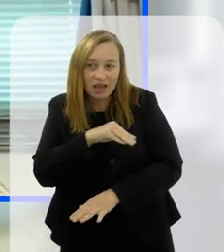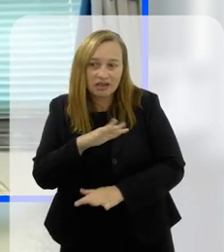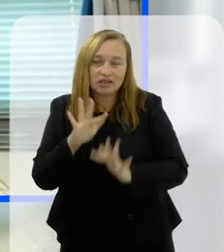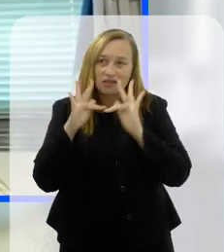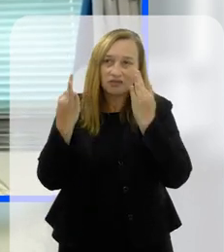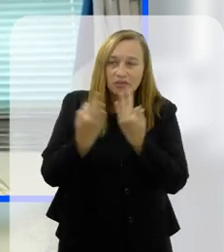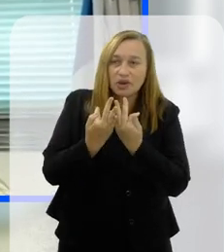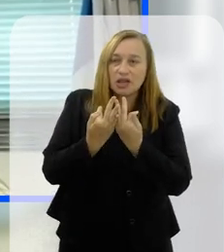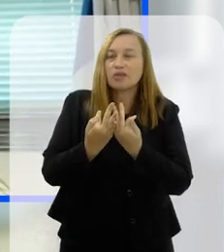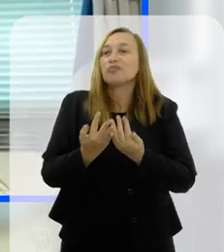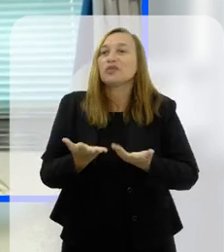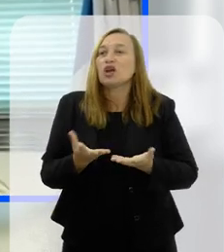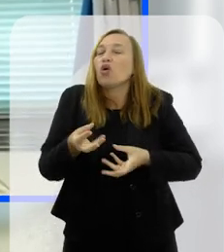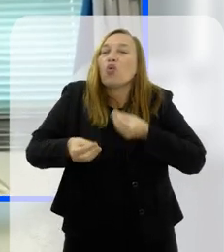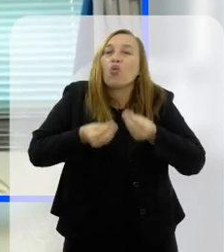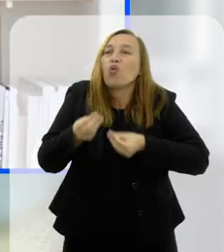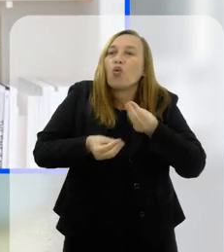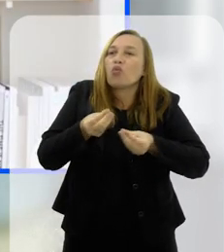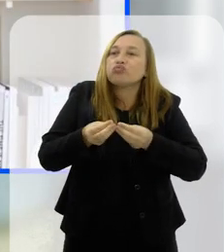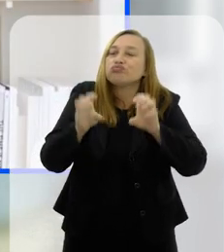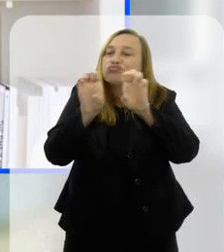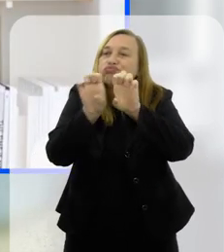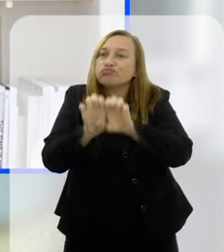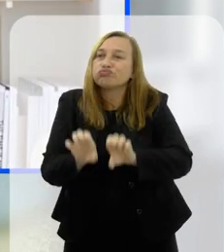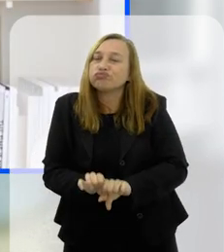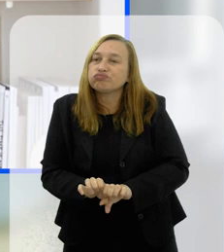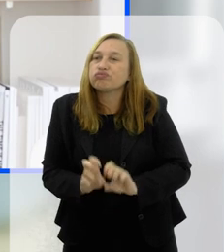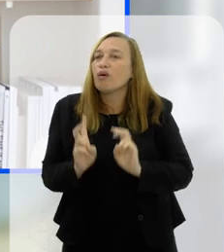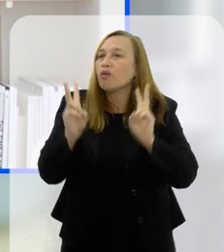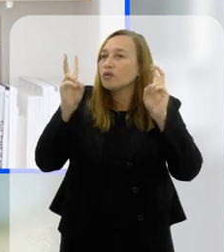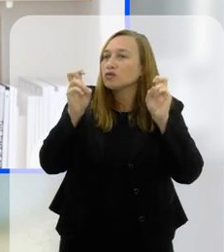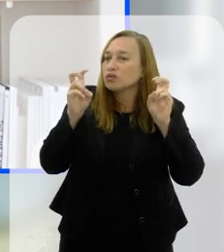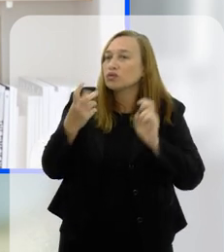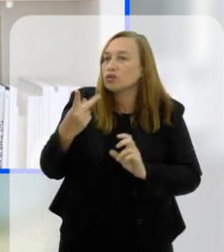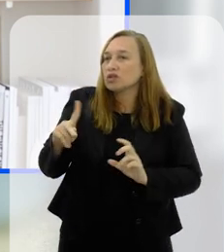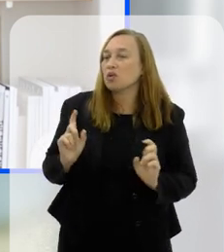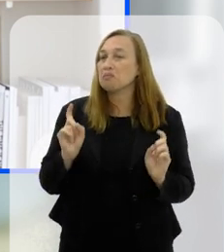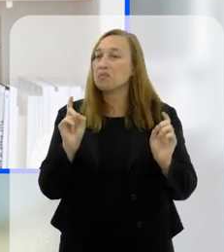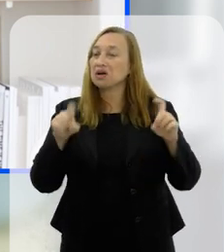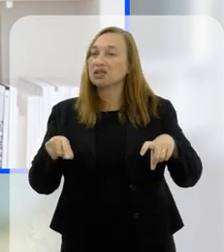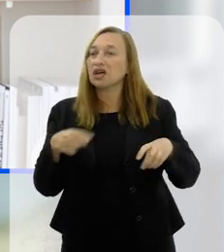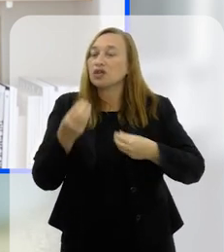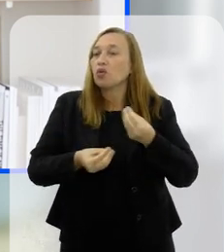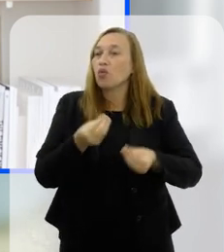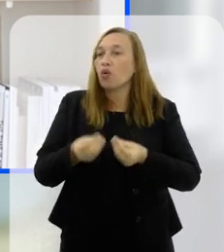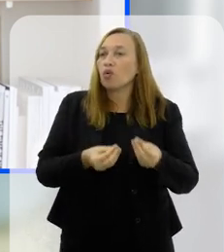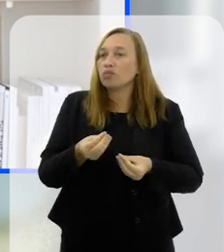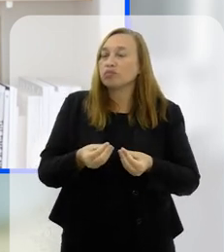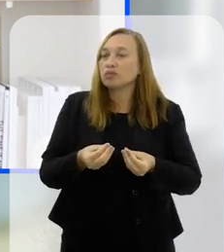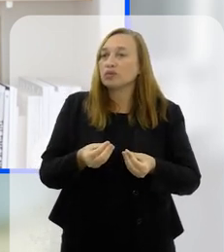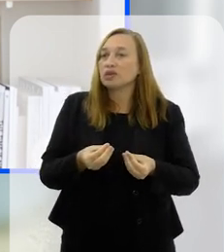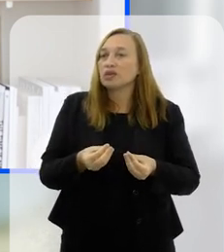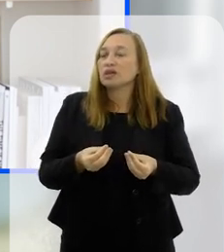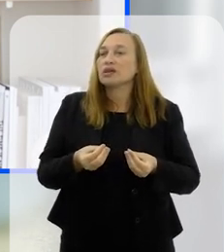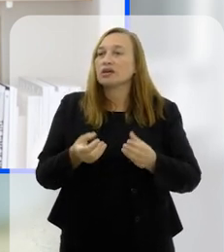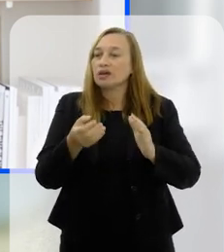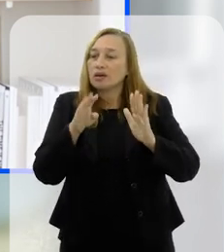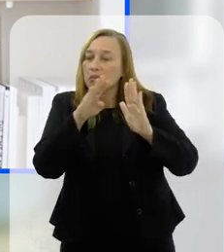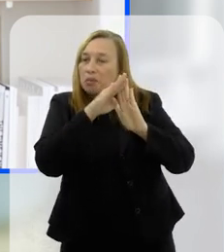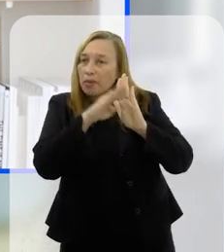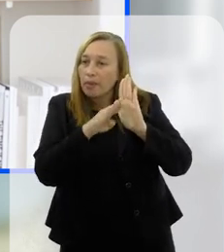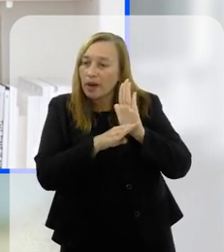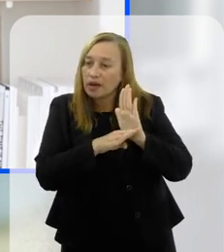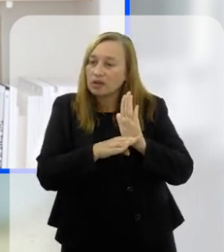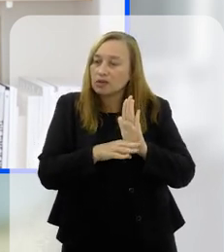pessoas para essas famílias como que vem estruturando essa questão aí no seu mandato Como que você pretende eh